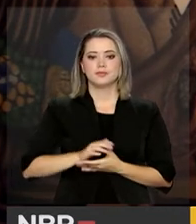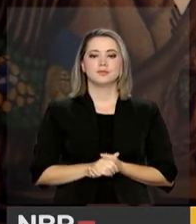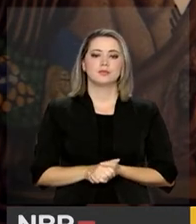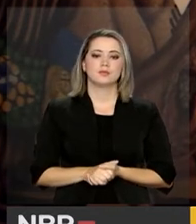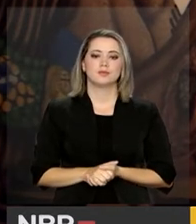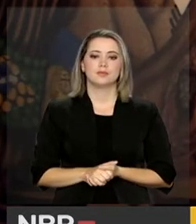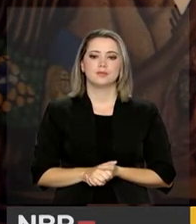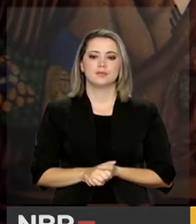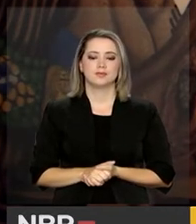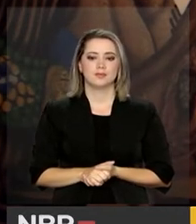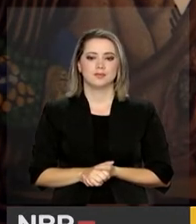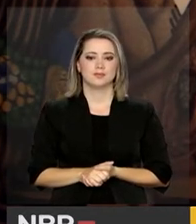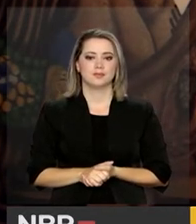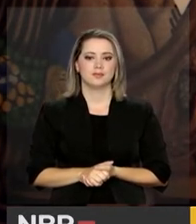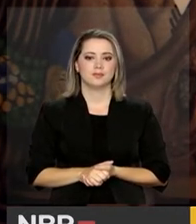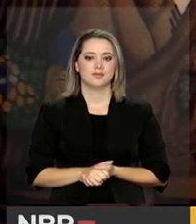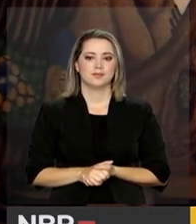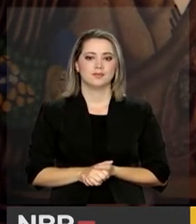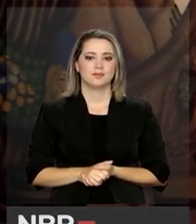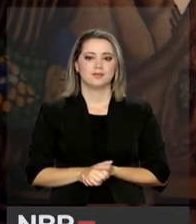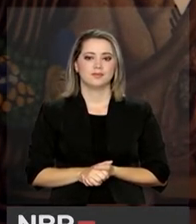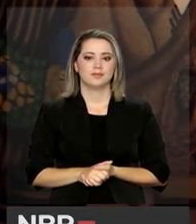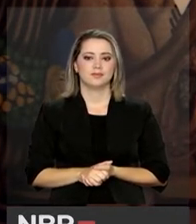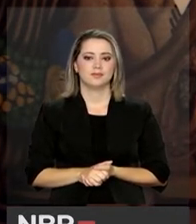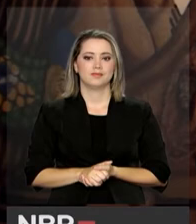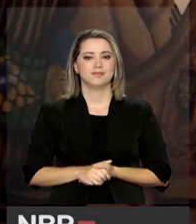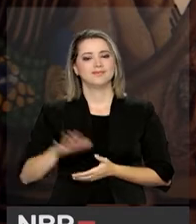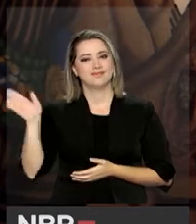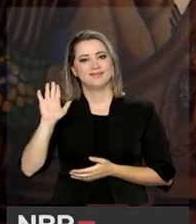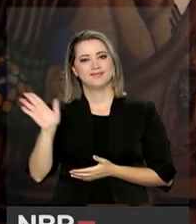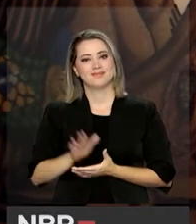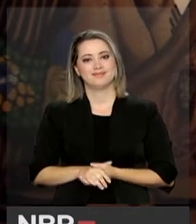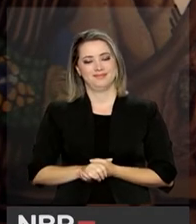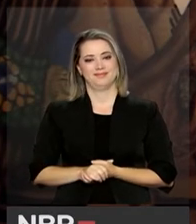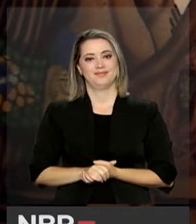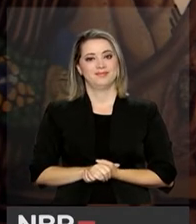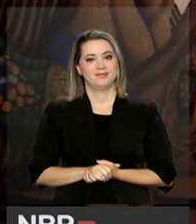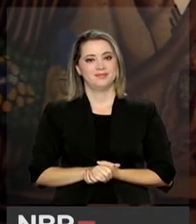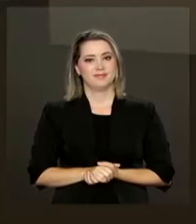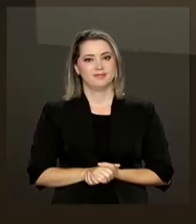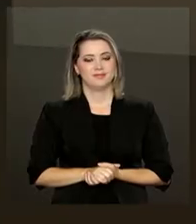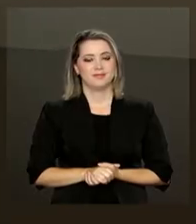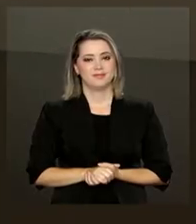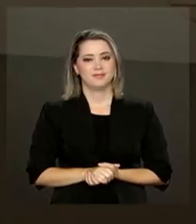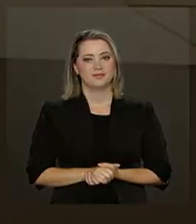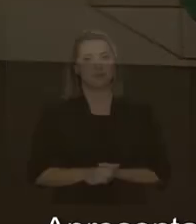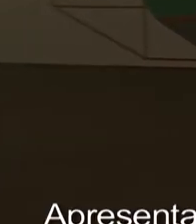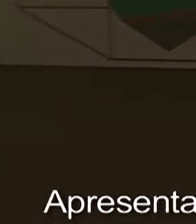programasnbr@ebc.com.br. A gente se encontra no próximo programa. Até lá!